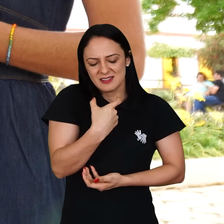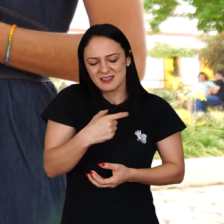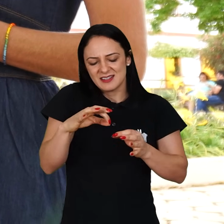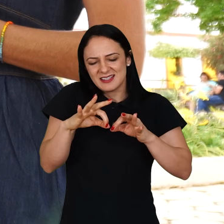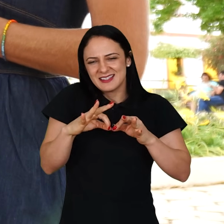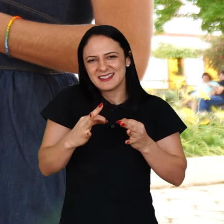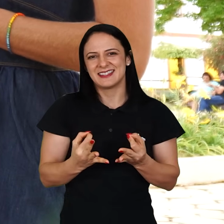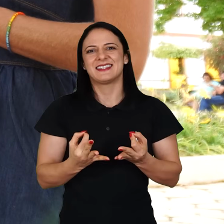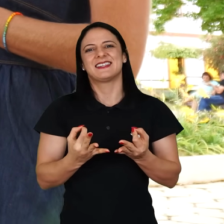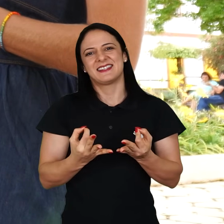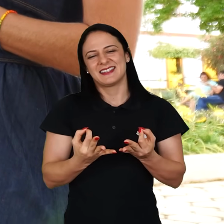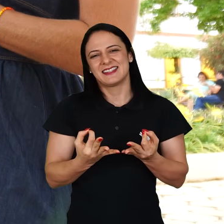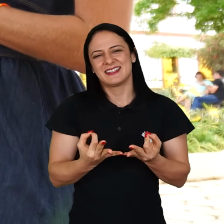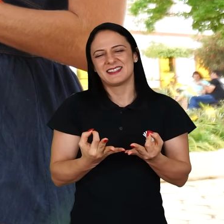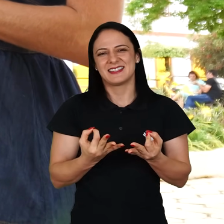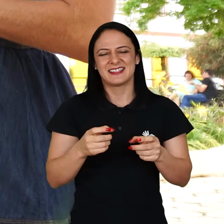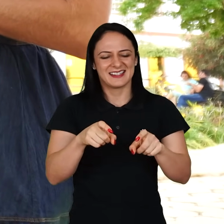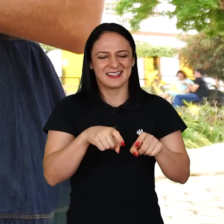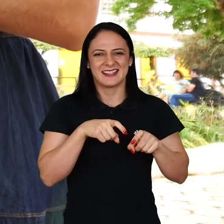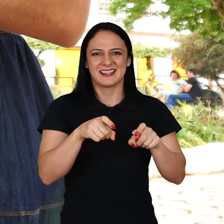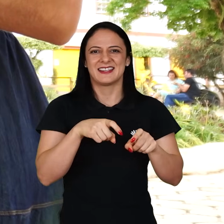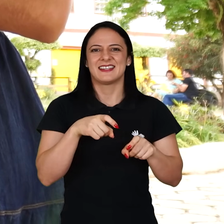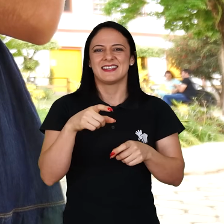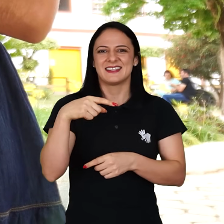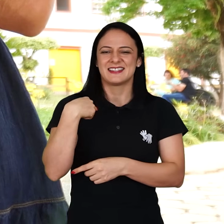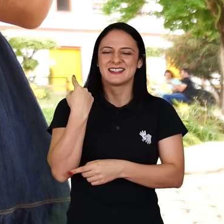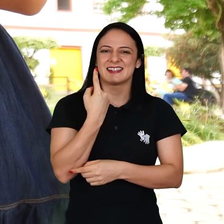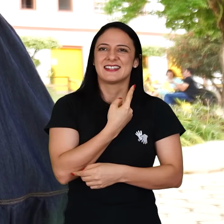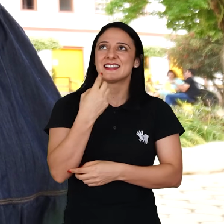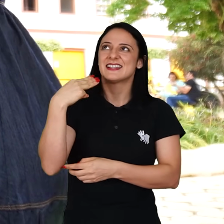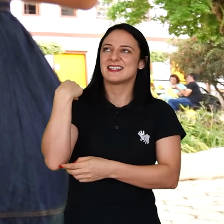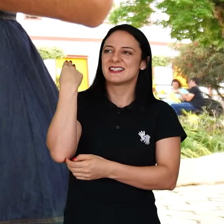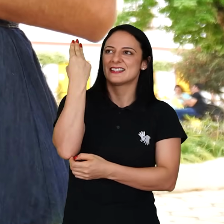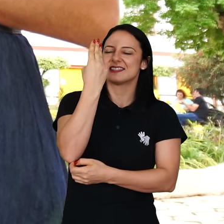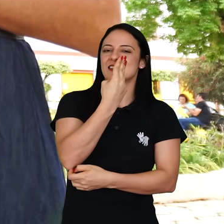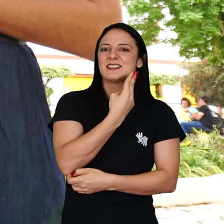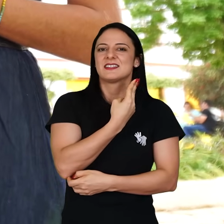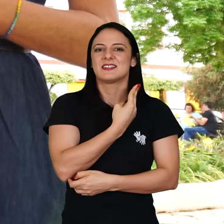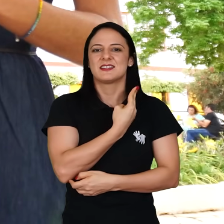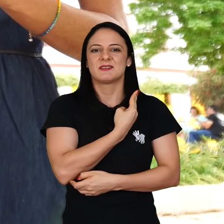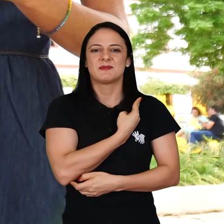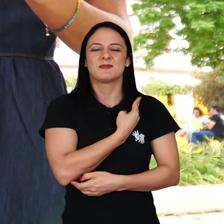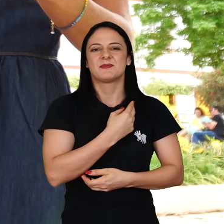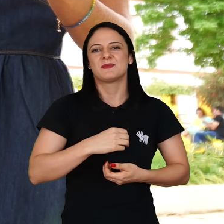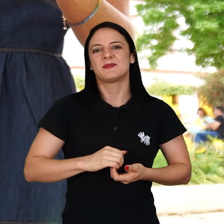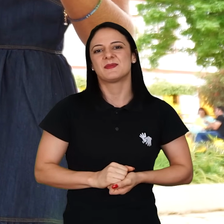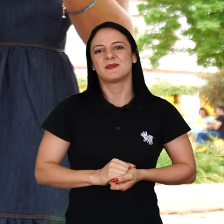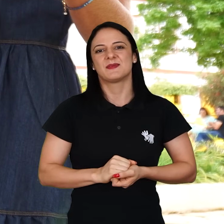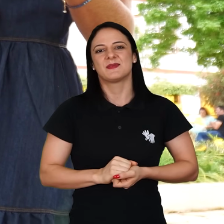Sou caipira, pirapora nossa, Senhora de